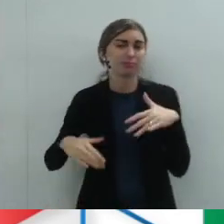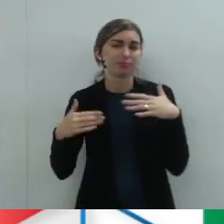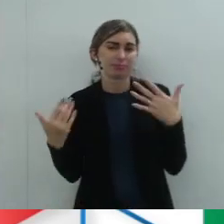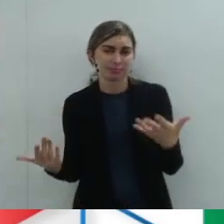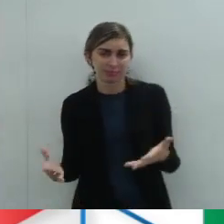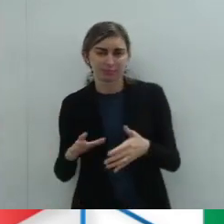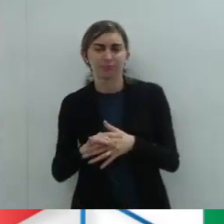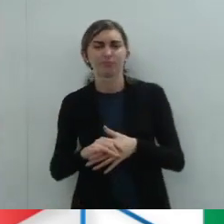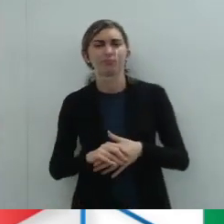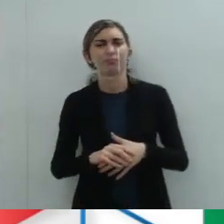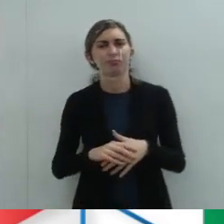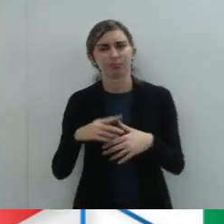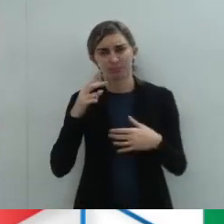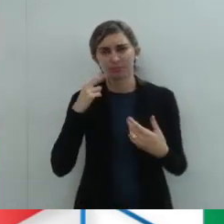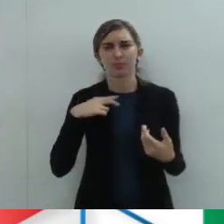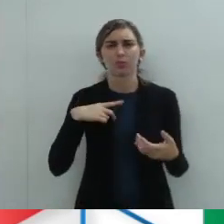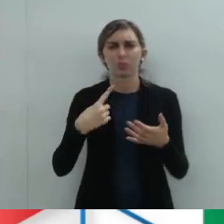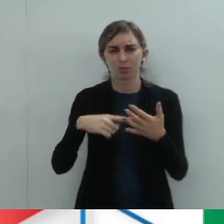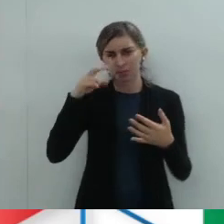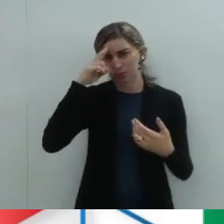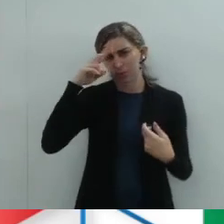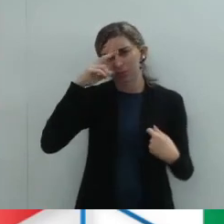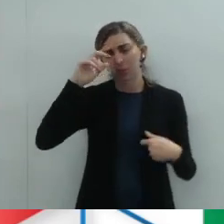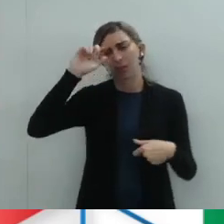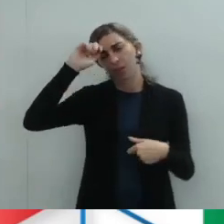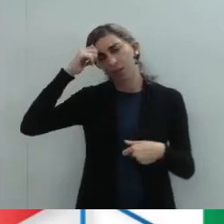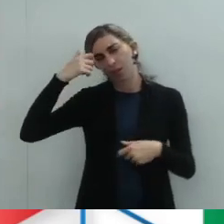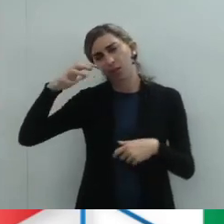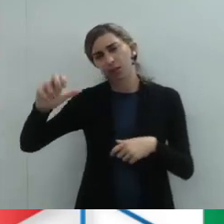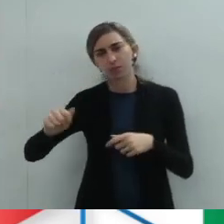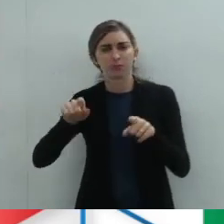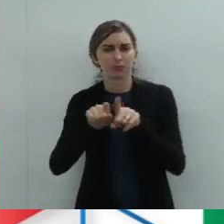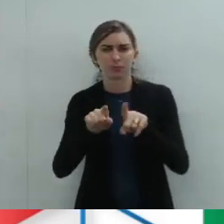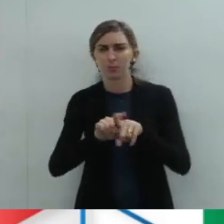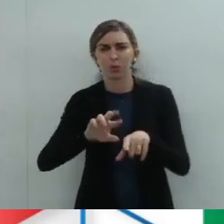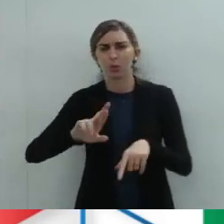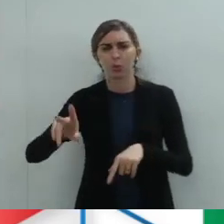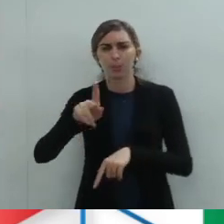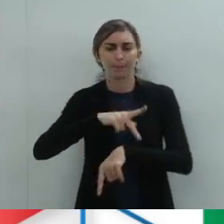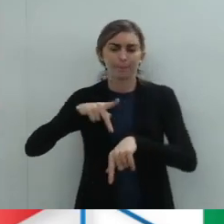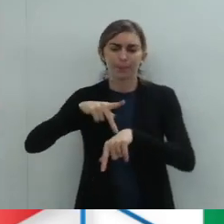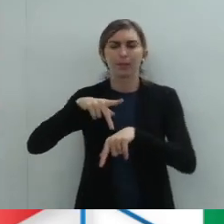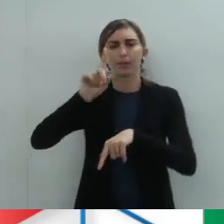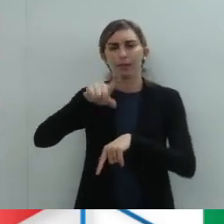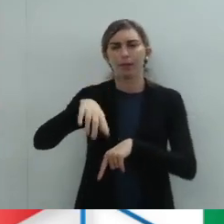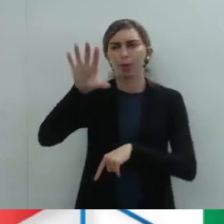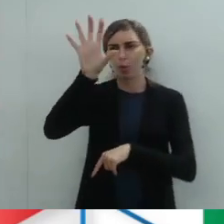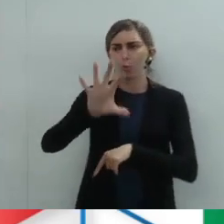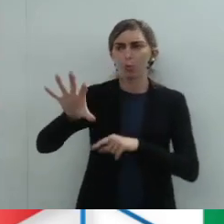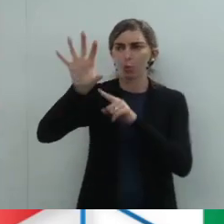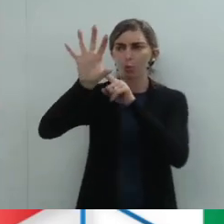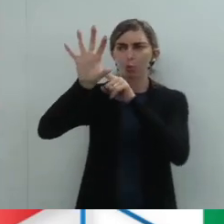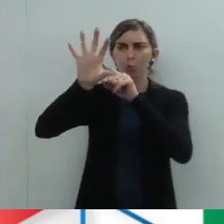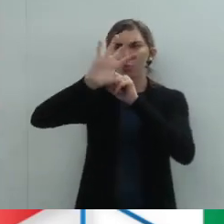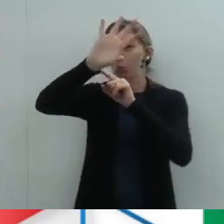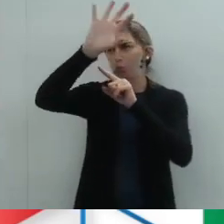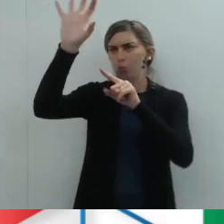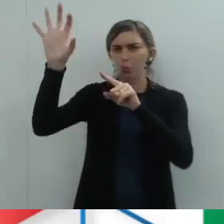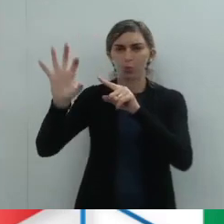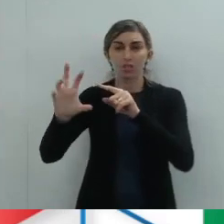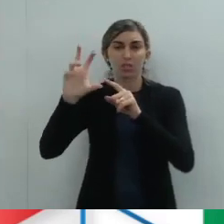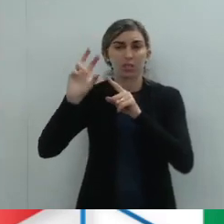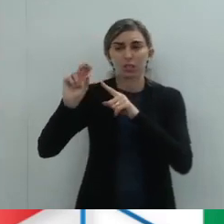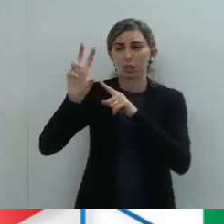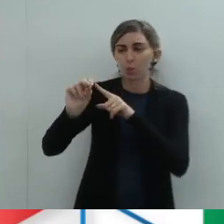aí. Cumpre lembrar que a África também não é um país, a África é um continente. Então são várias culturas, a gente tem